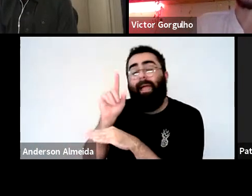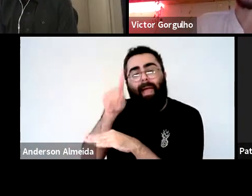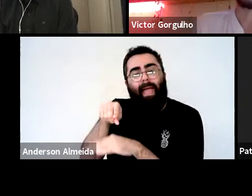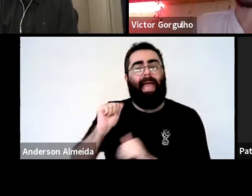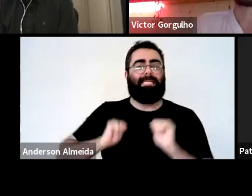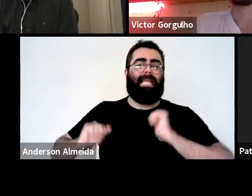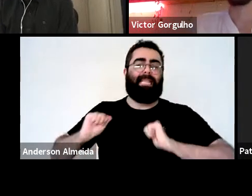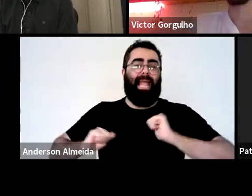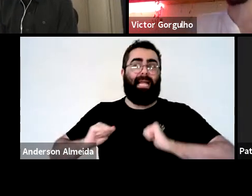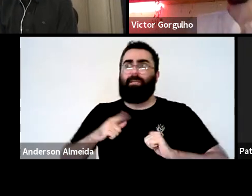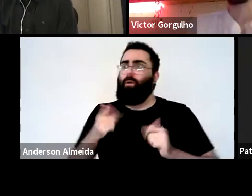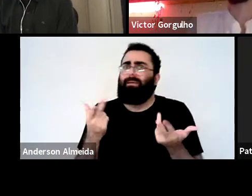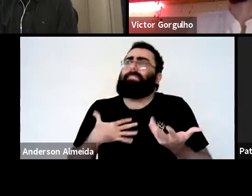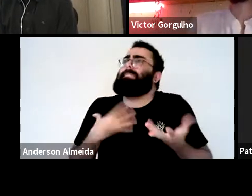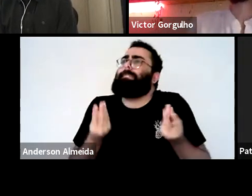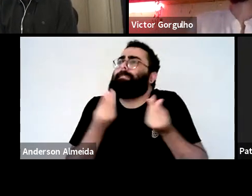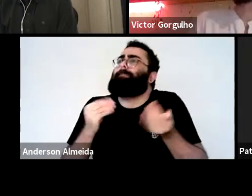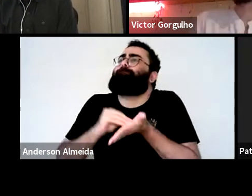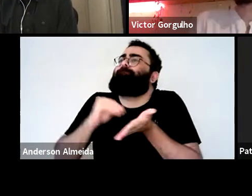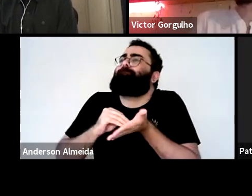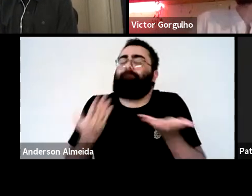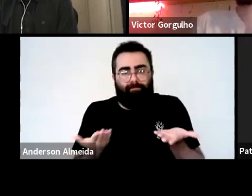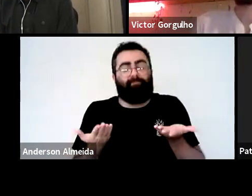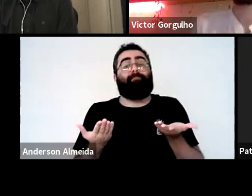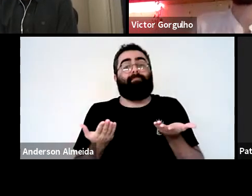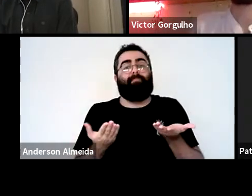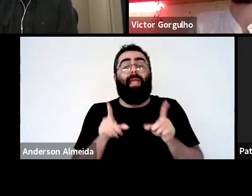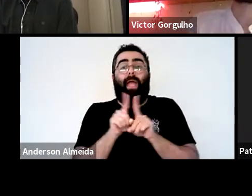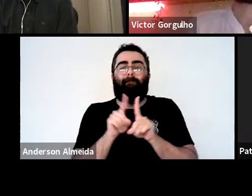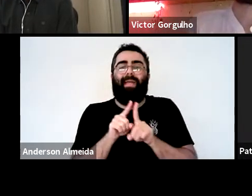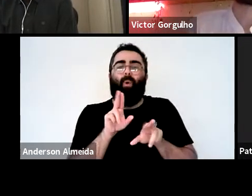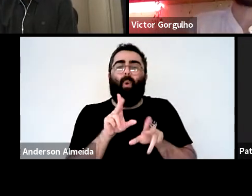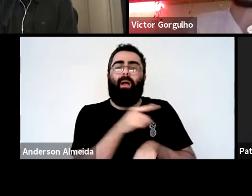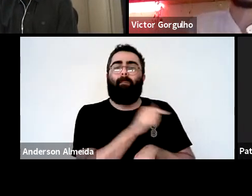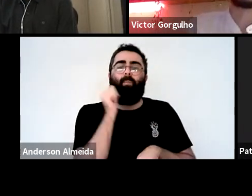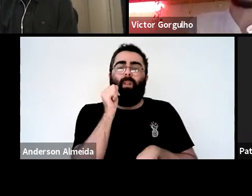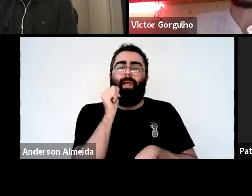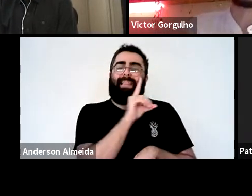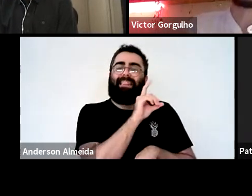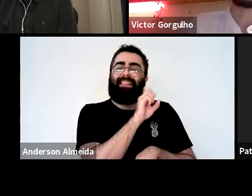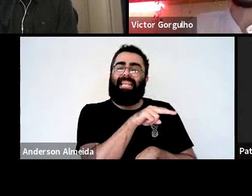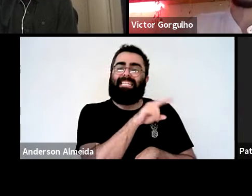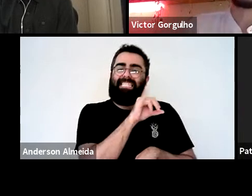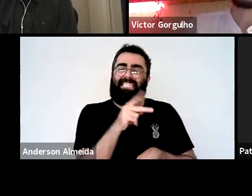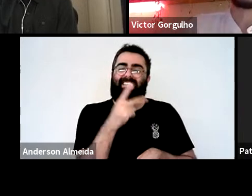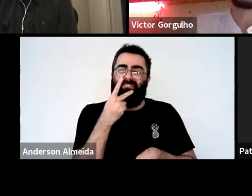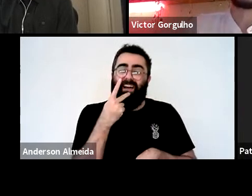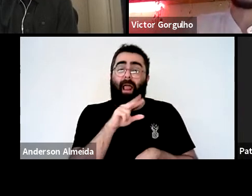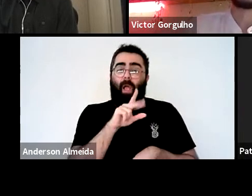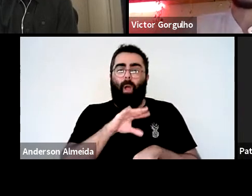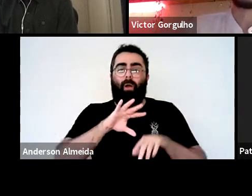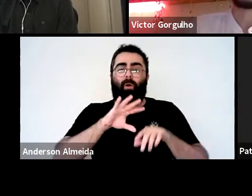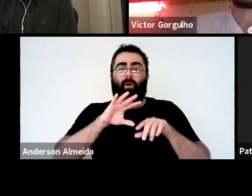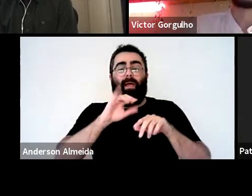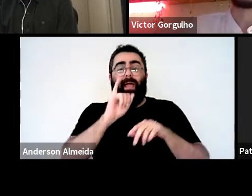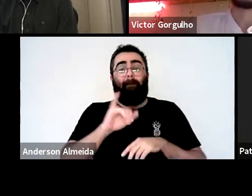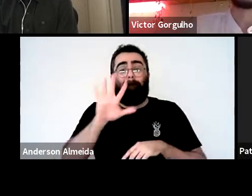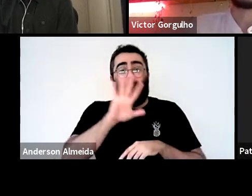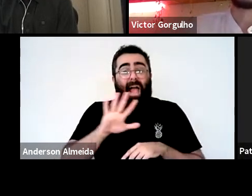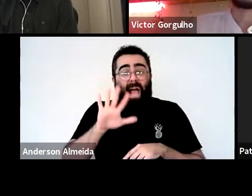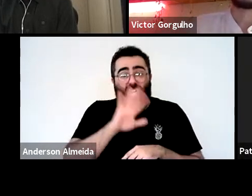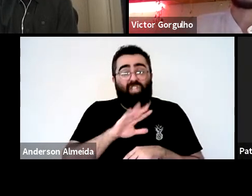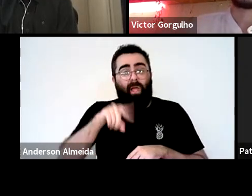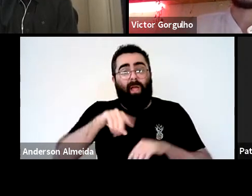é essa ideia de fractal, que ela vai dizer que tudo no mundo está implicado em pelo menos quatro categorias,